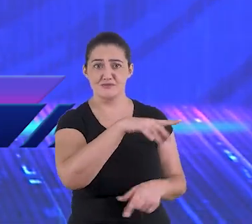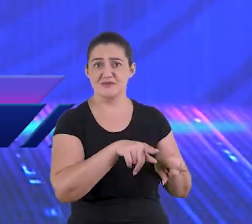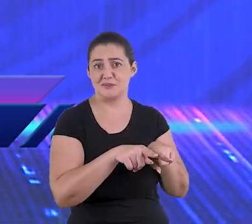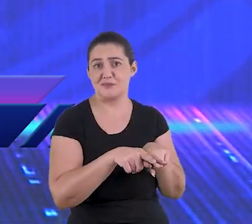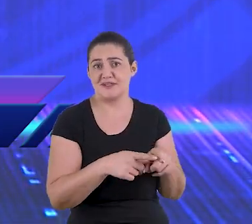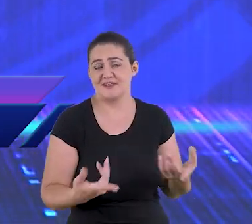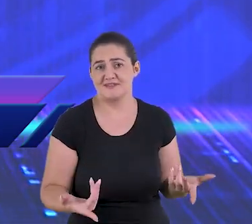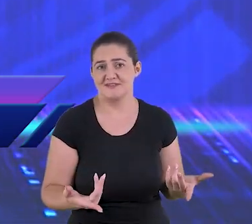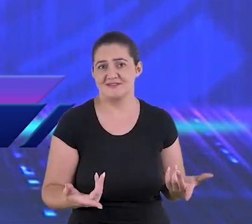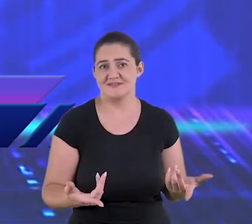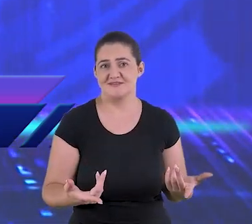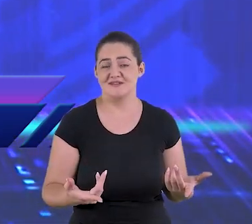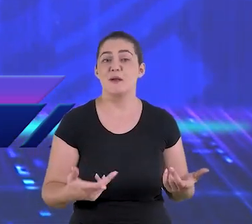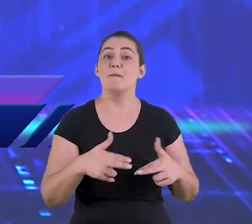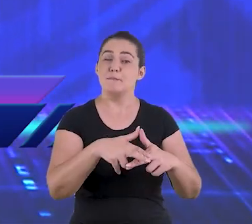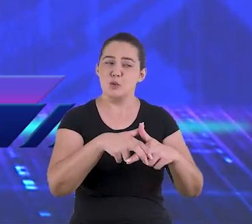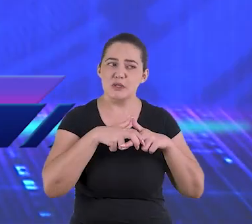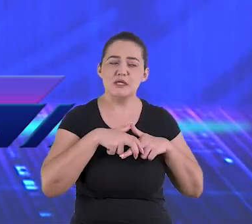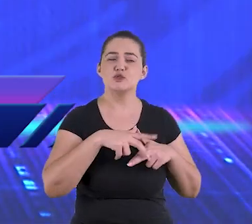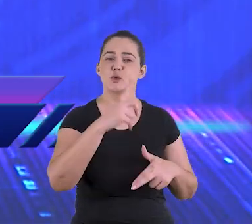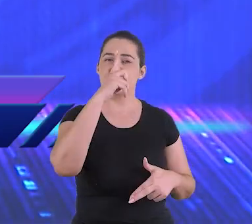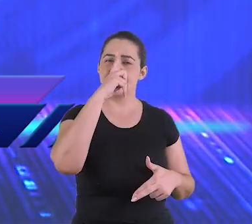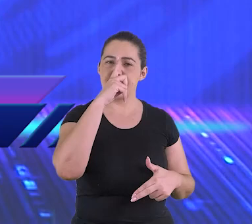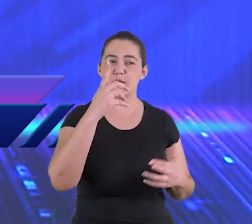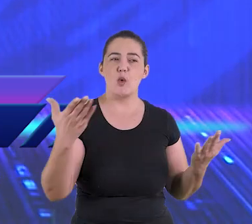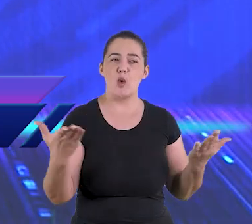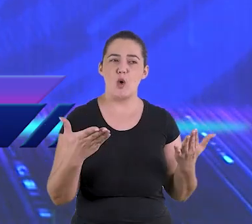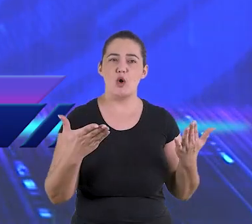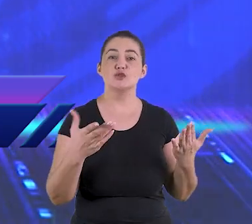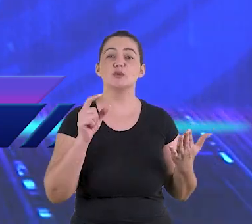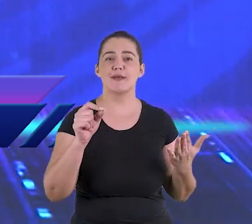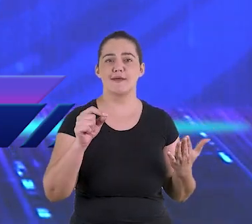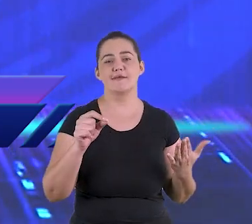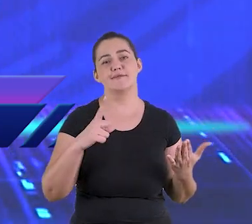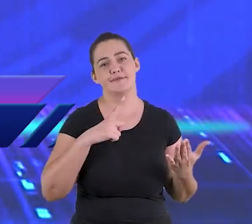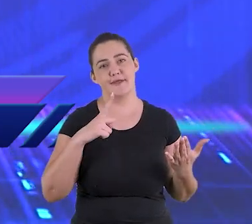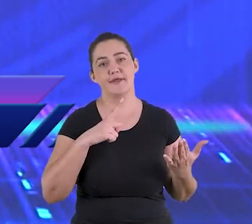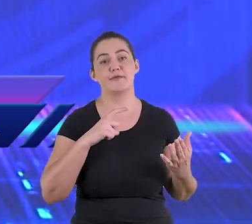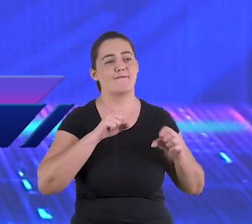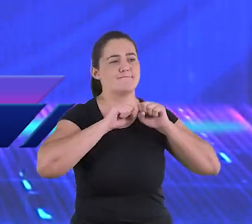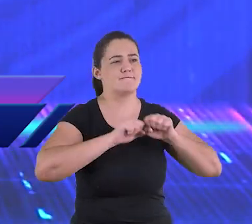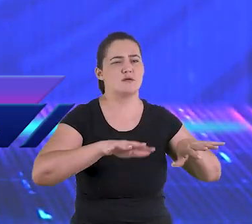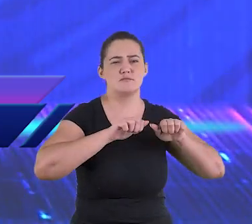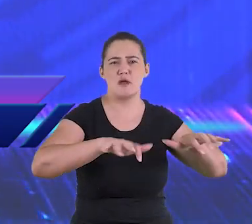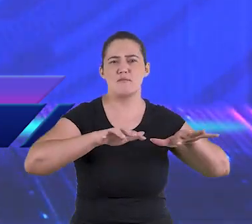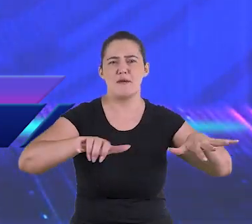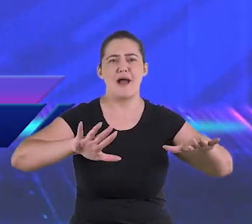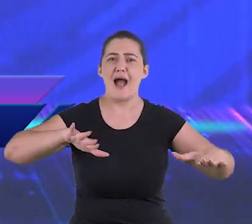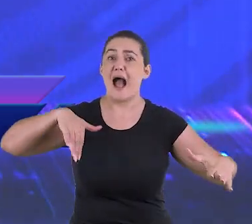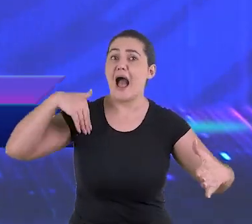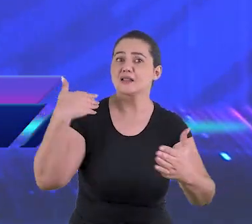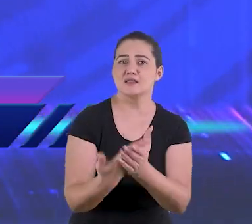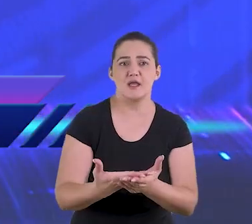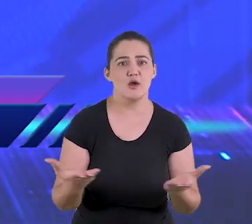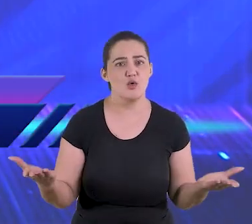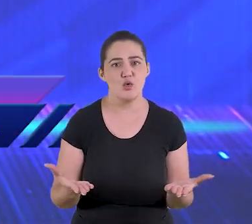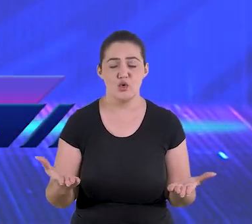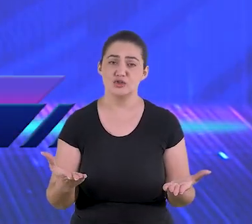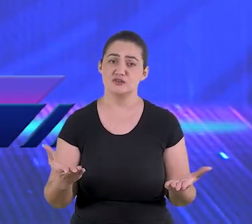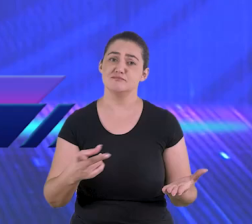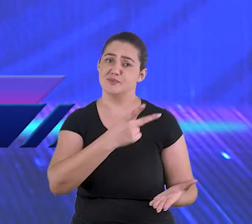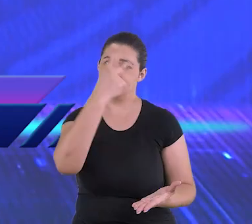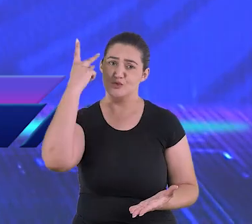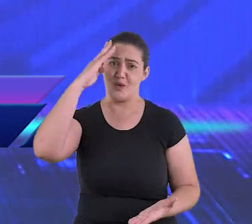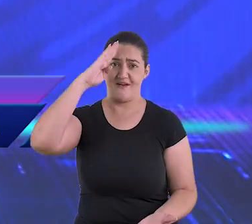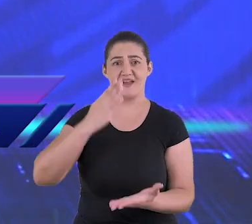acreditavam e eles são hoje os responsáveis por muitas pessoas creem dessa mesma maneira